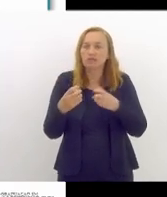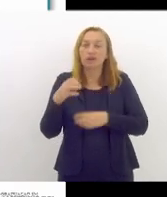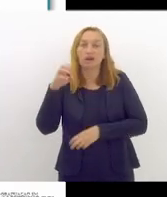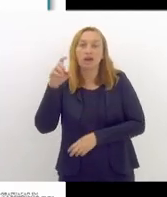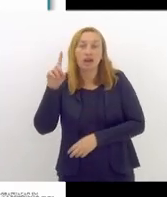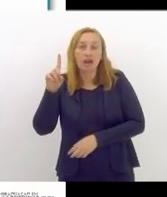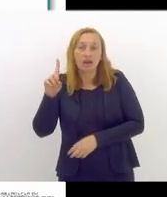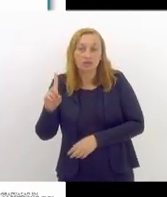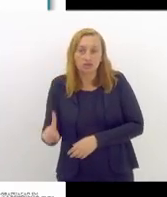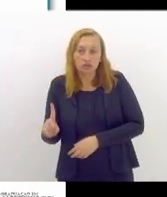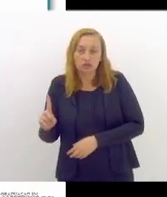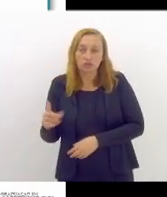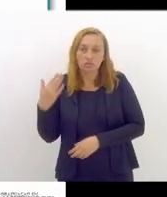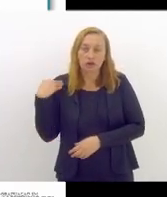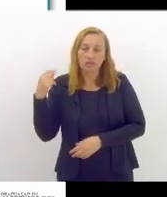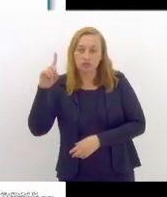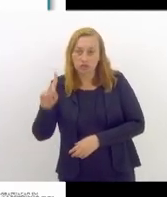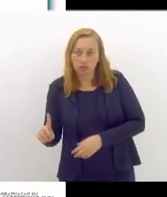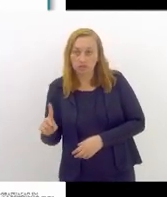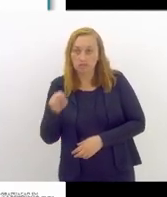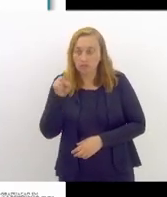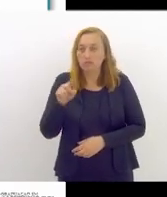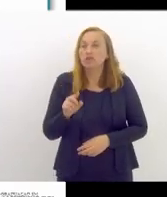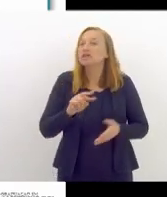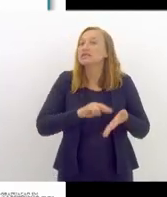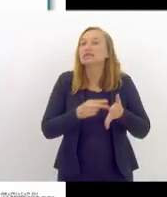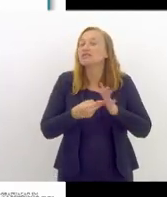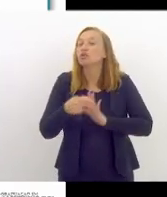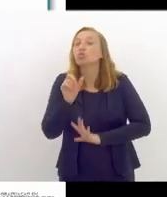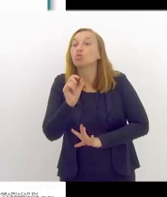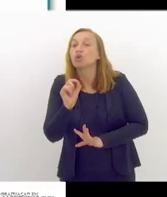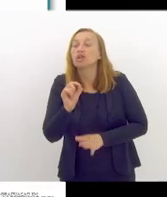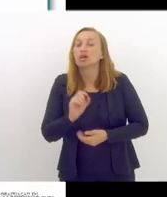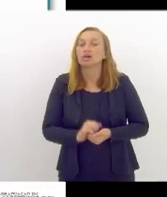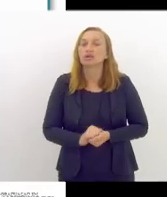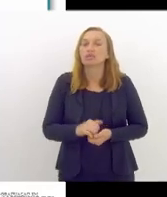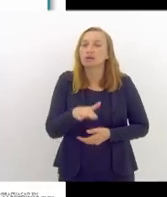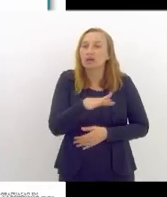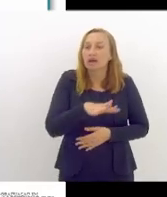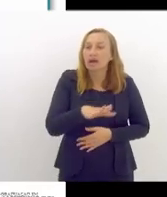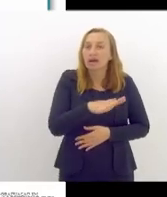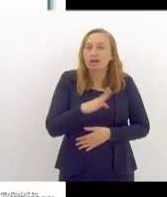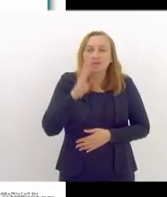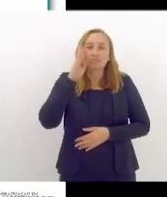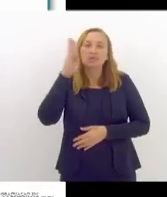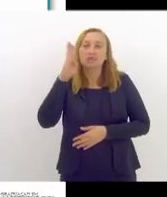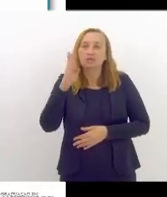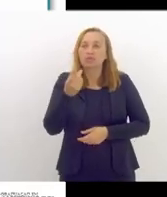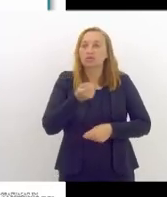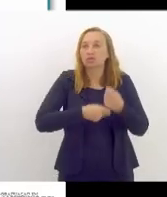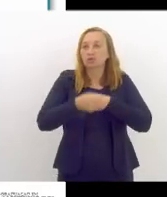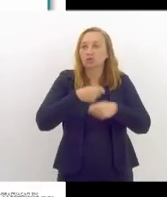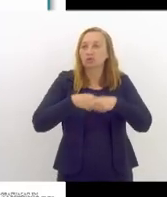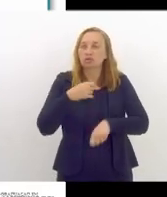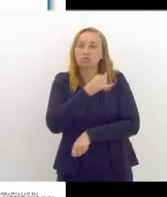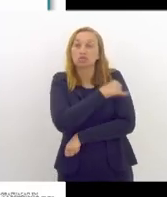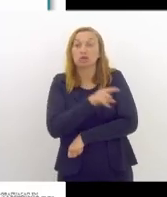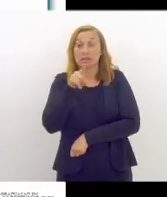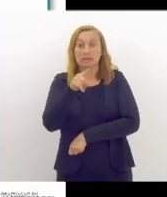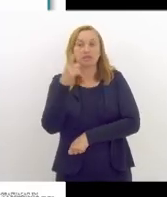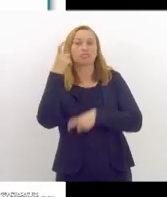né mas a direita O que que significa aquilo ali aquilo eles são em setores chave da economia do Rio de Janeiro isso preocupa